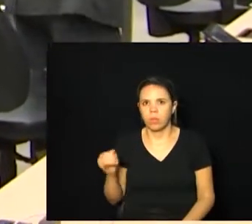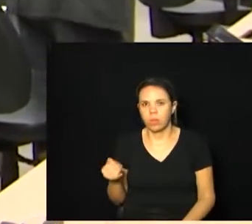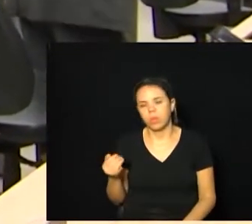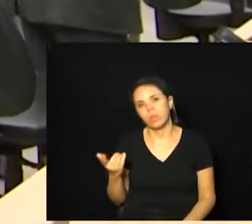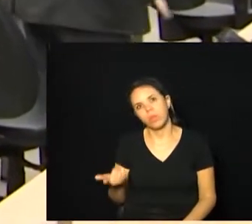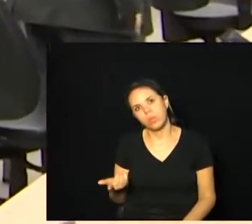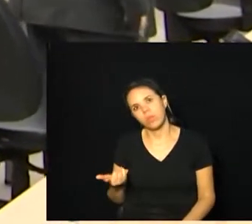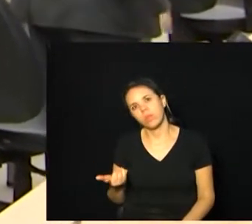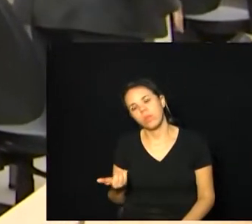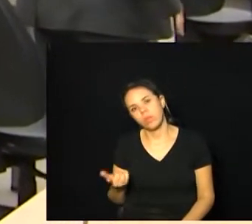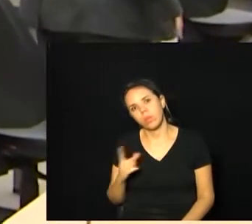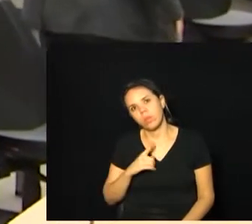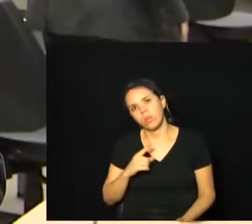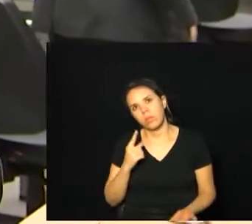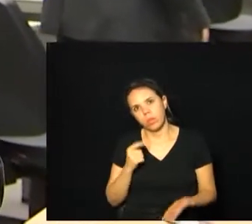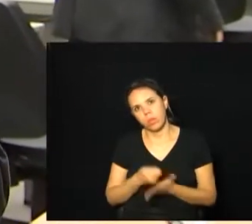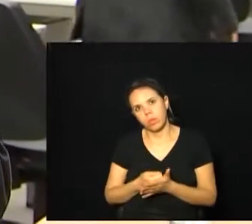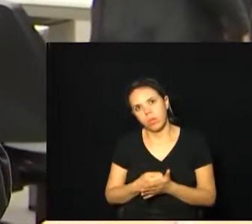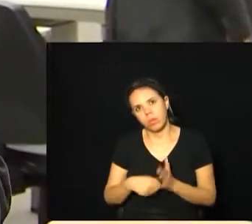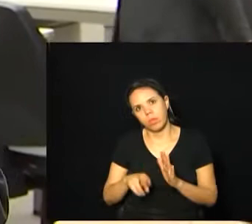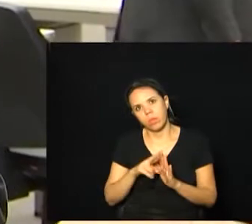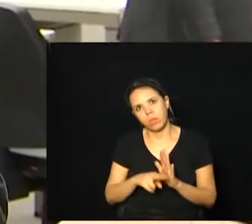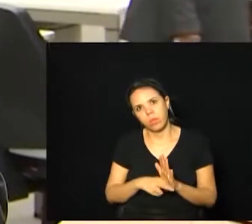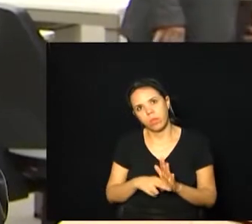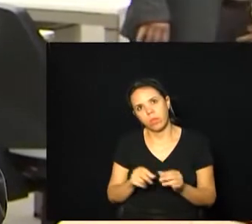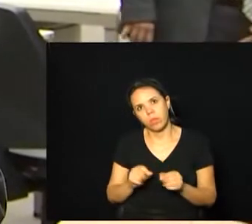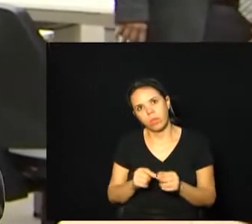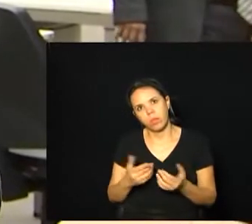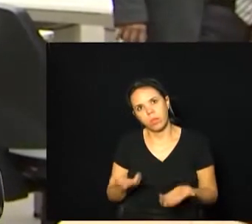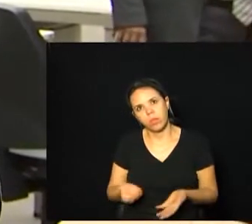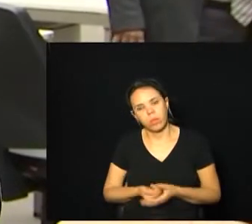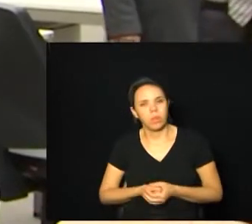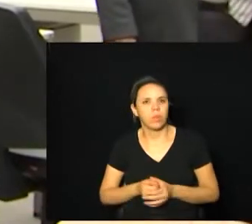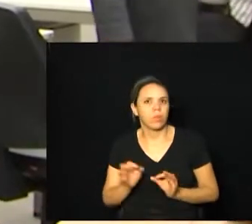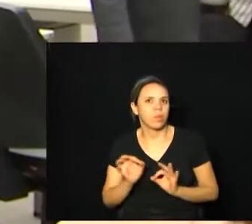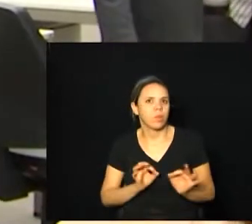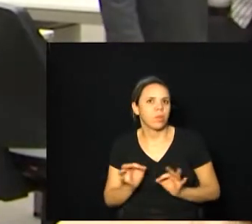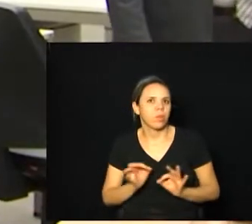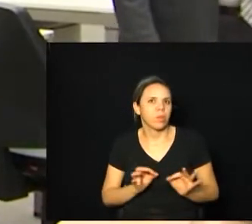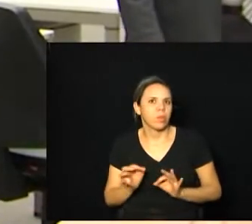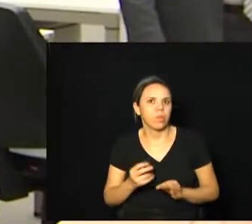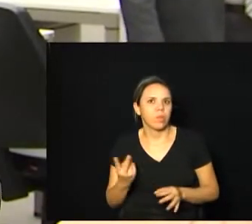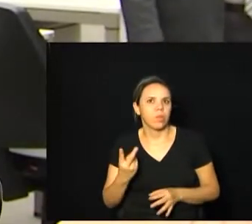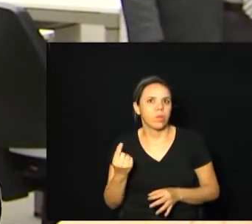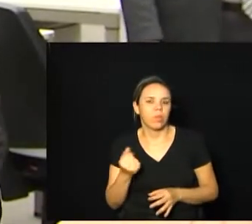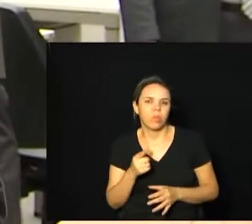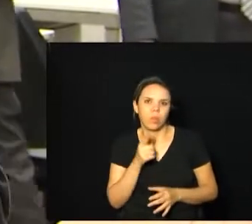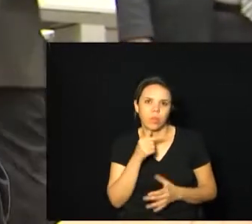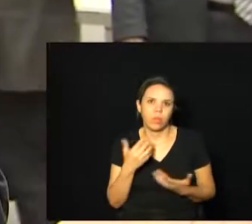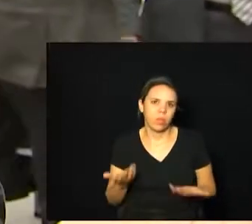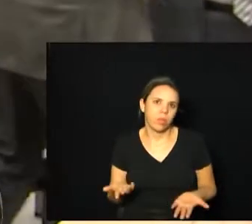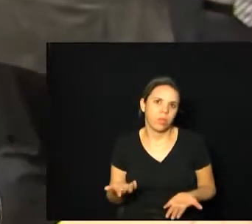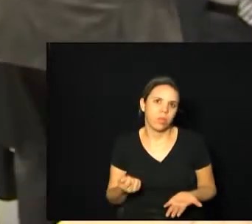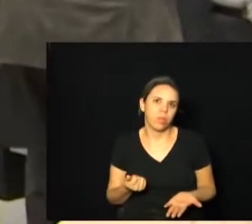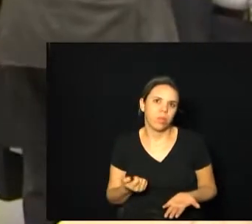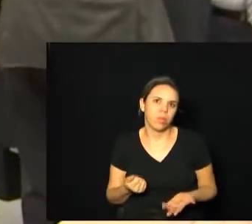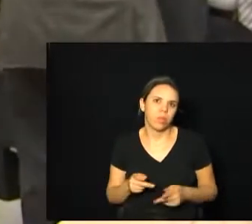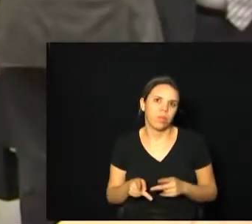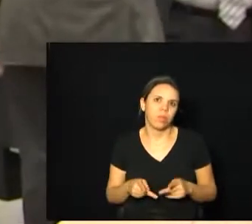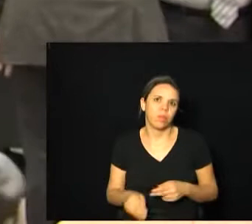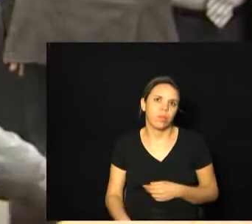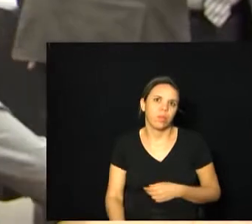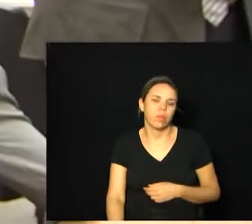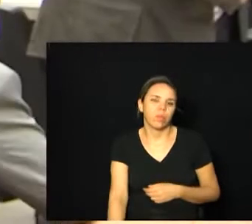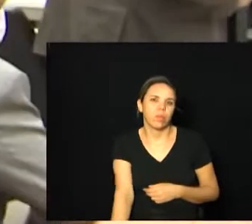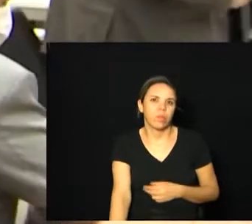ela vem com uma determinação para reajustar a taxa da água. E poucas